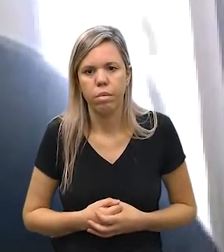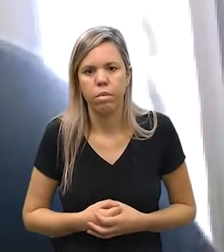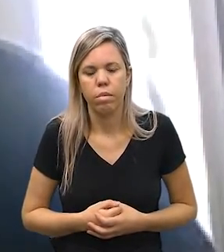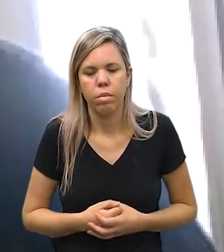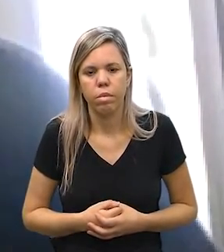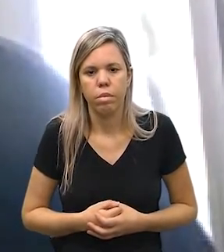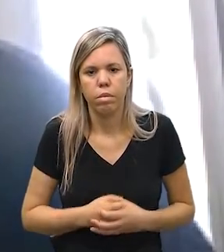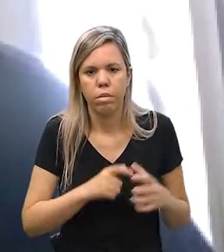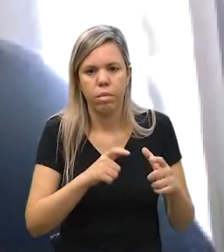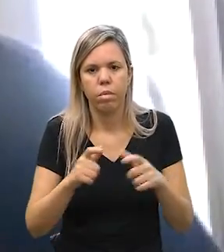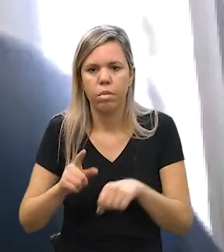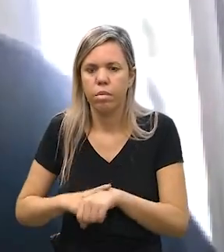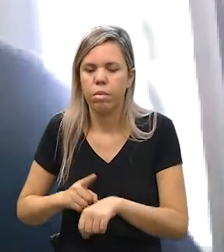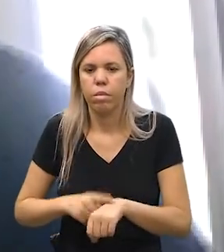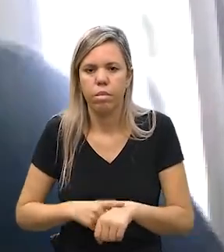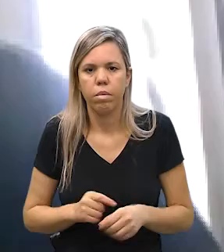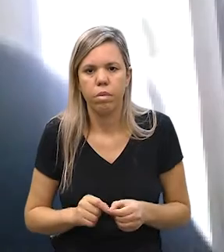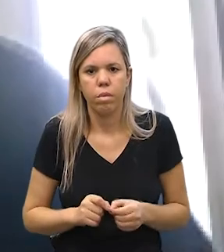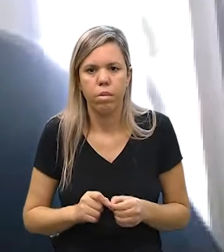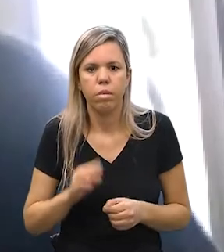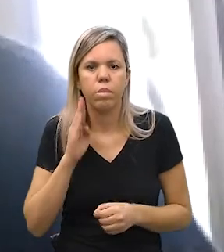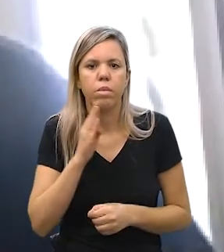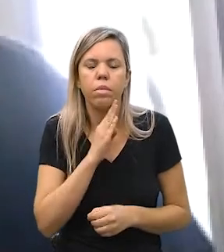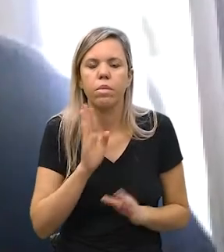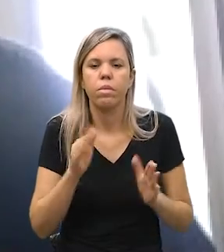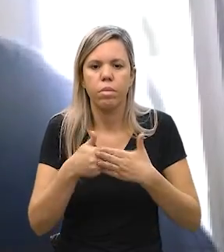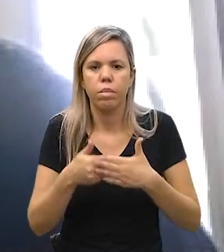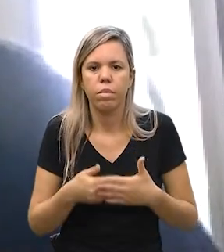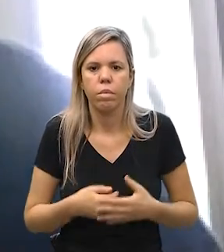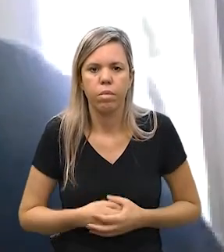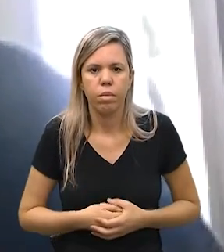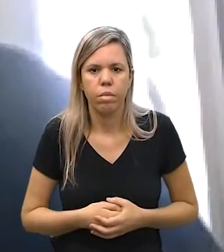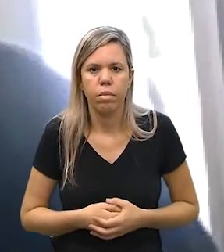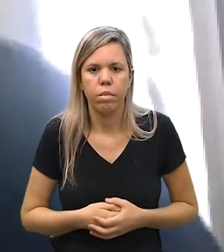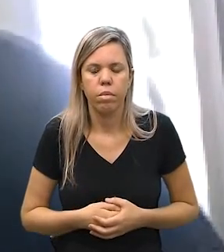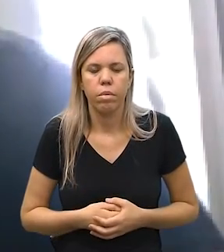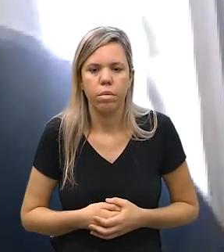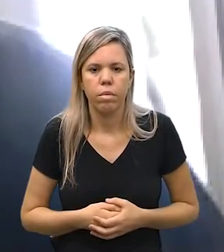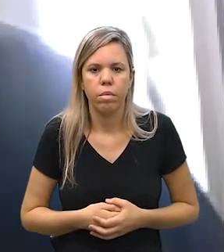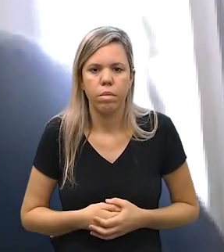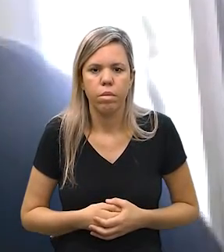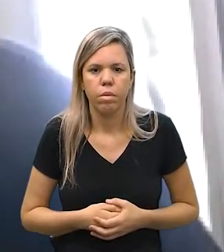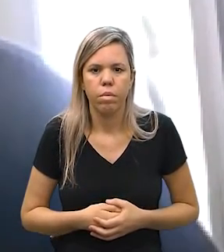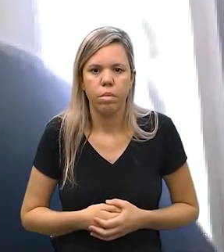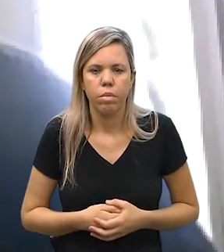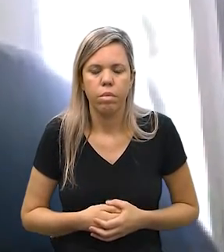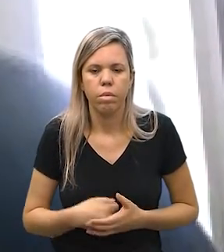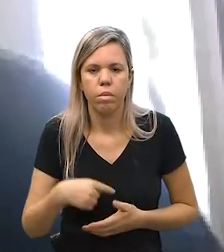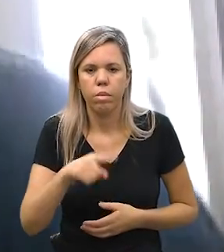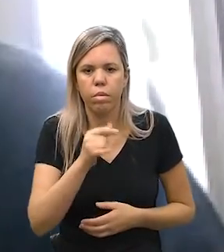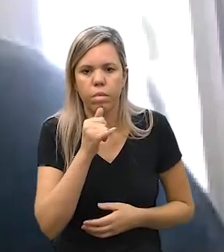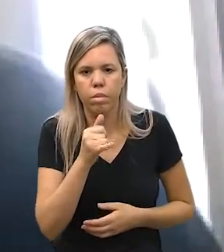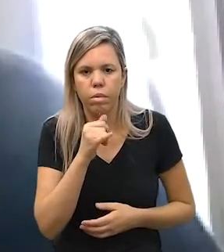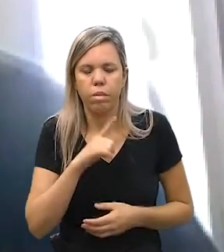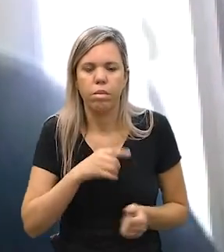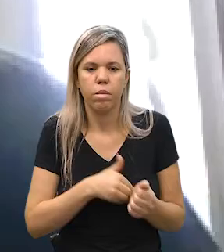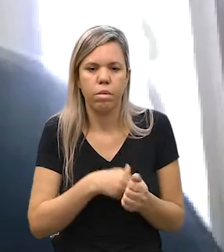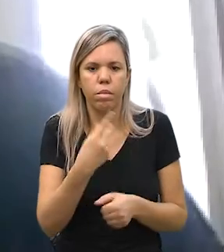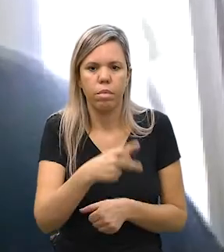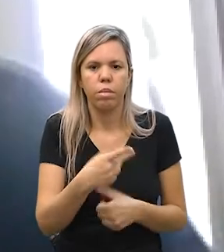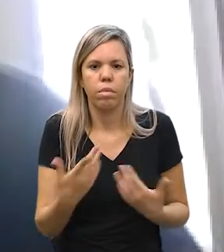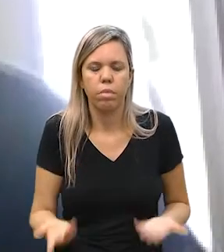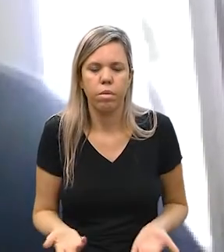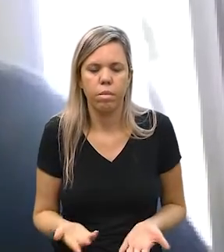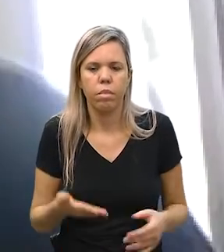dos contos, em um dos momentos, o bar fecha, né? As pessoas atrás lá, elas tem um segredinho delas,